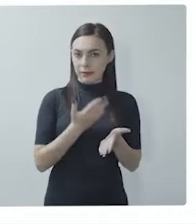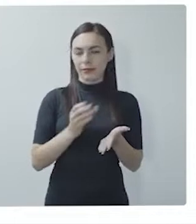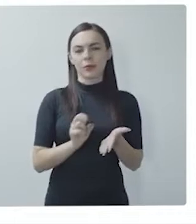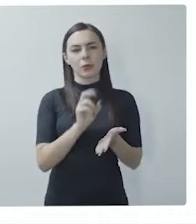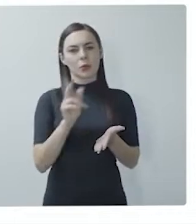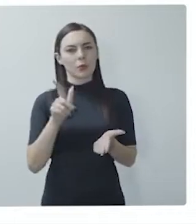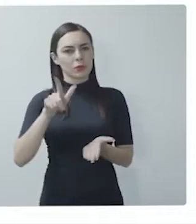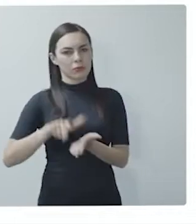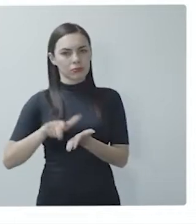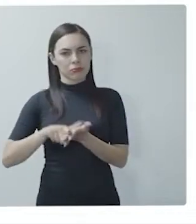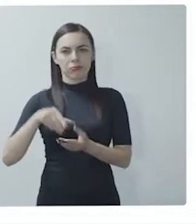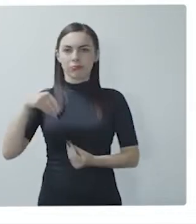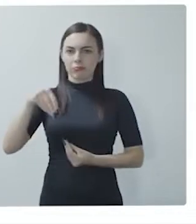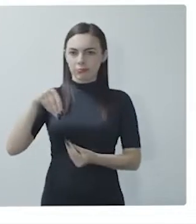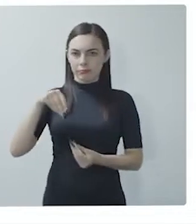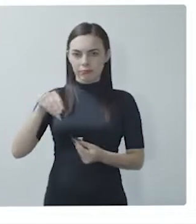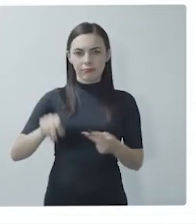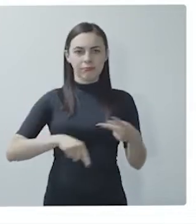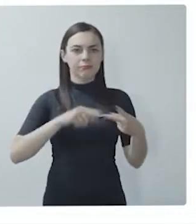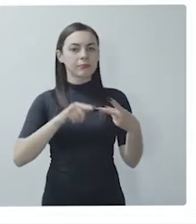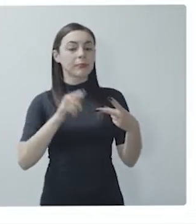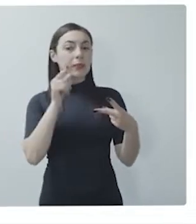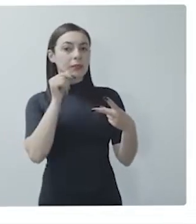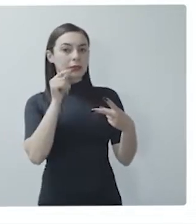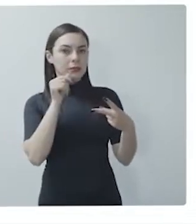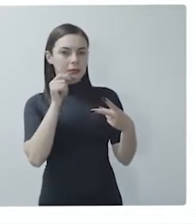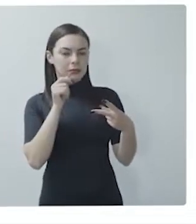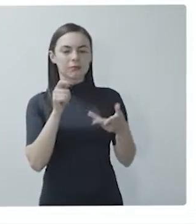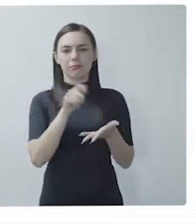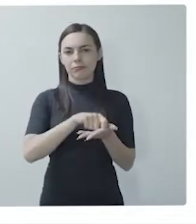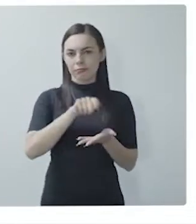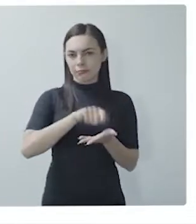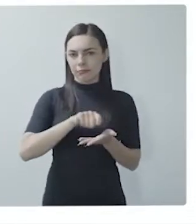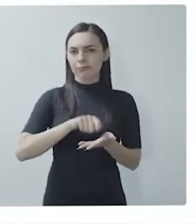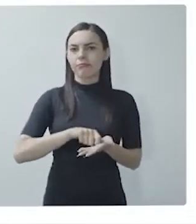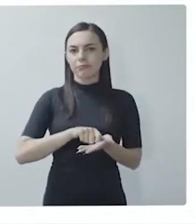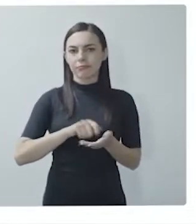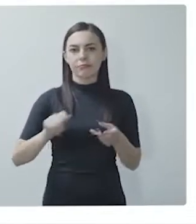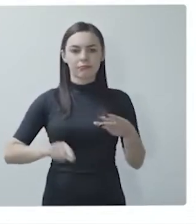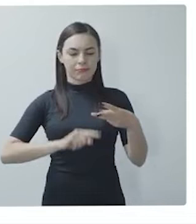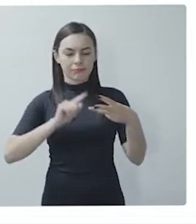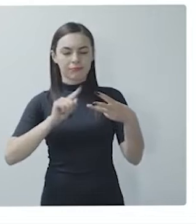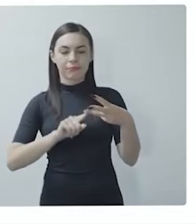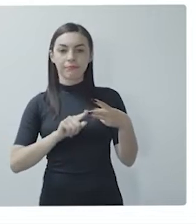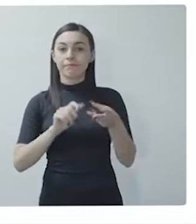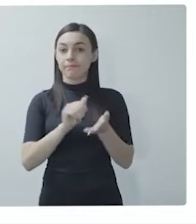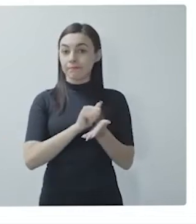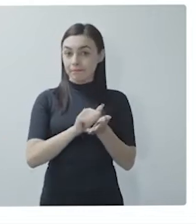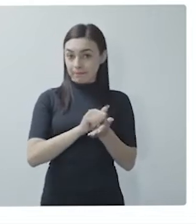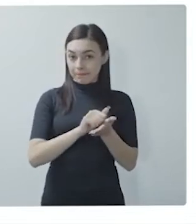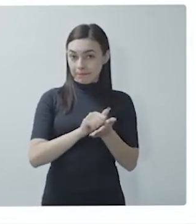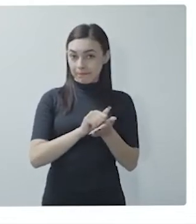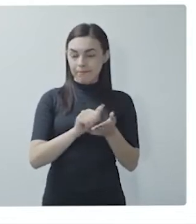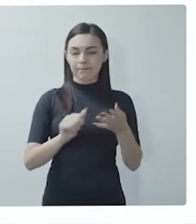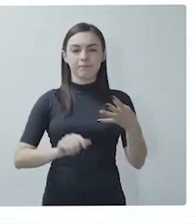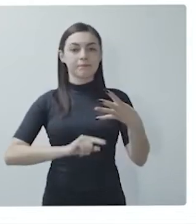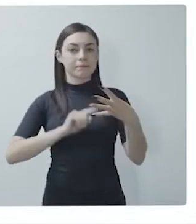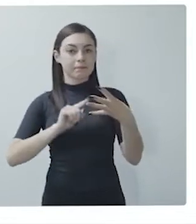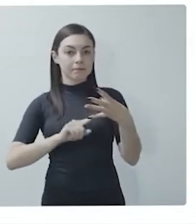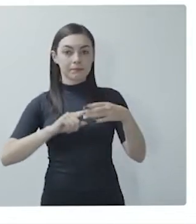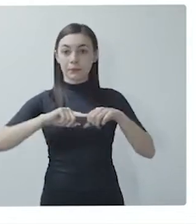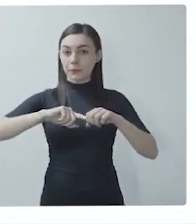da folha de sulfite, o lápis para a gente escrever, né? A borracha,